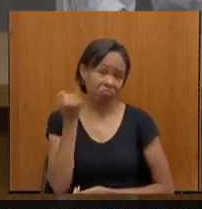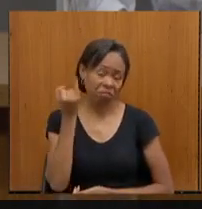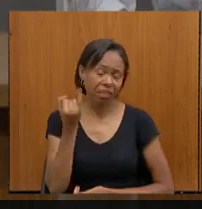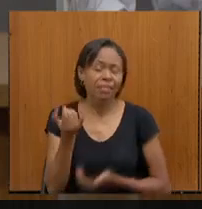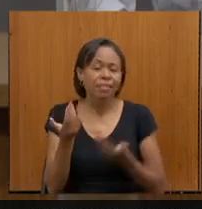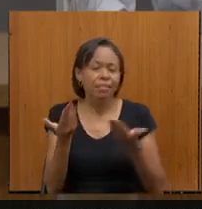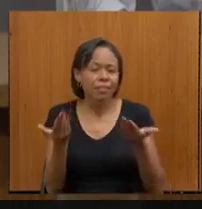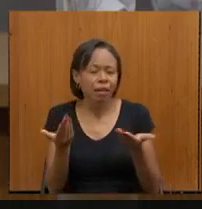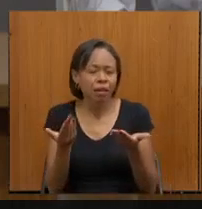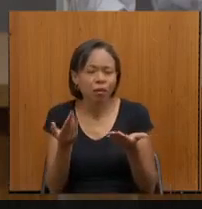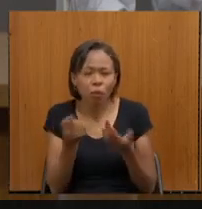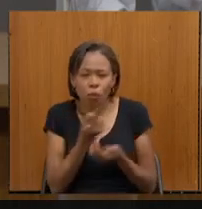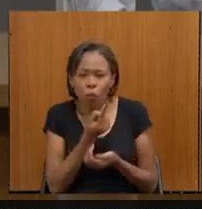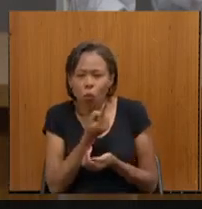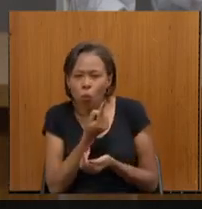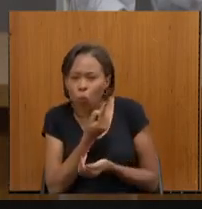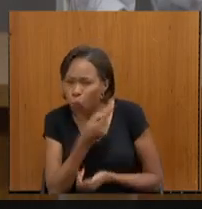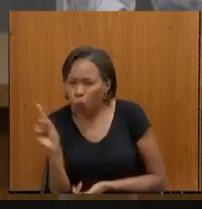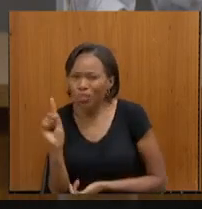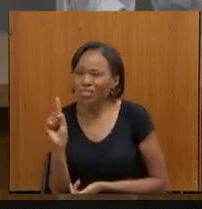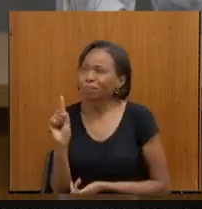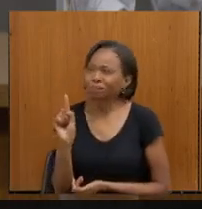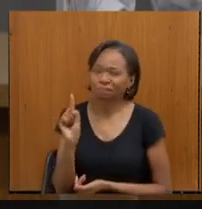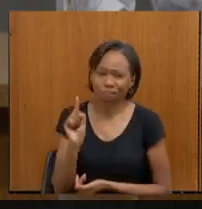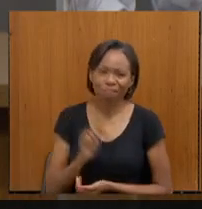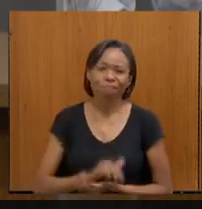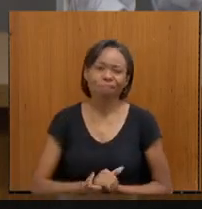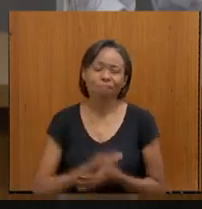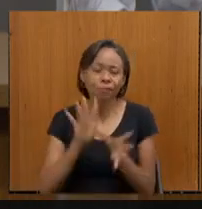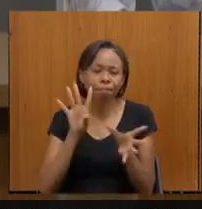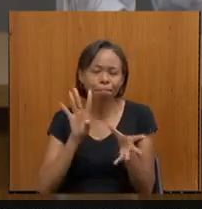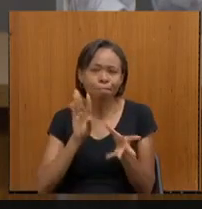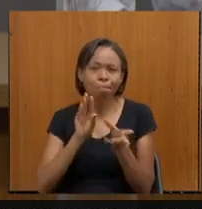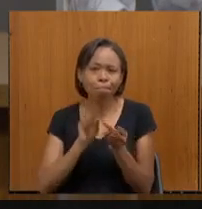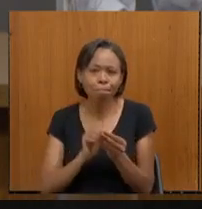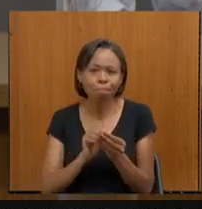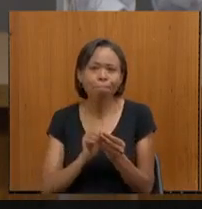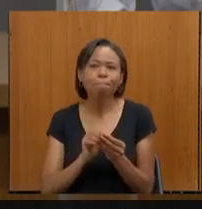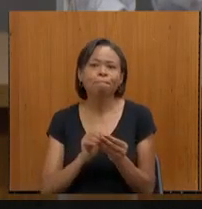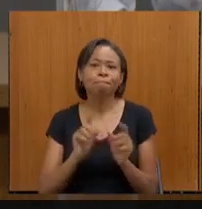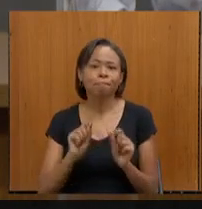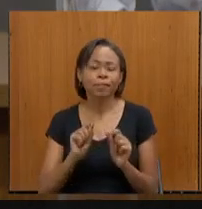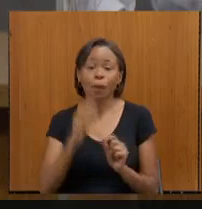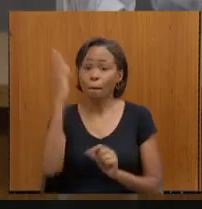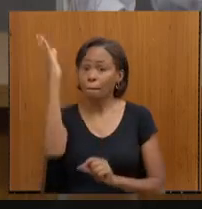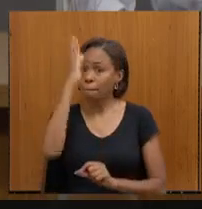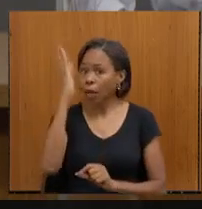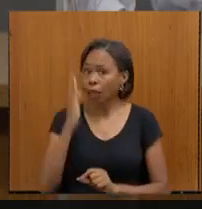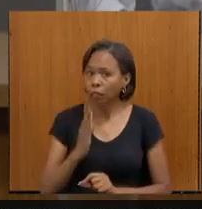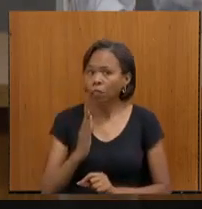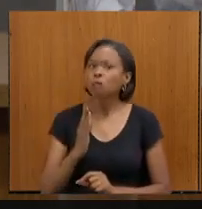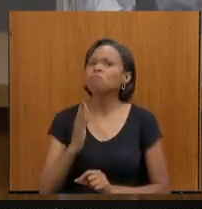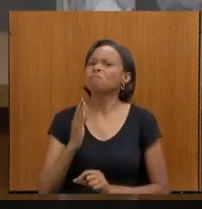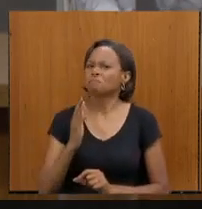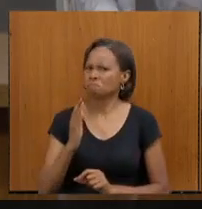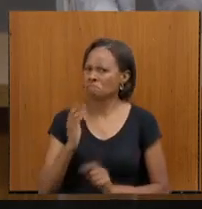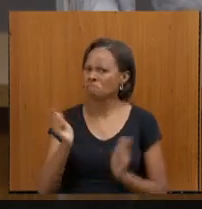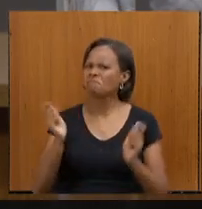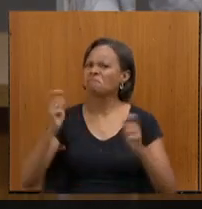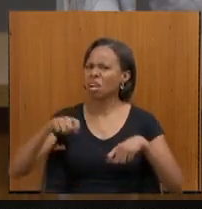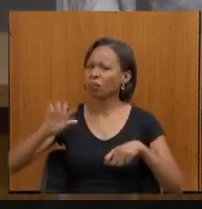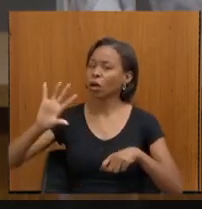chega no final próximo slide por favor a conclusão é que realmente o Brasil tem condições